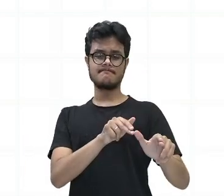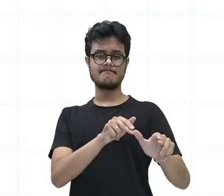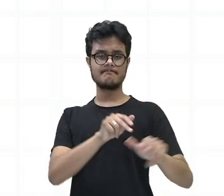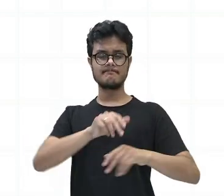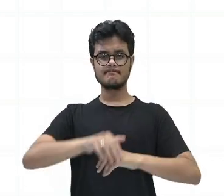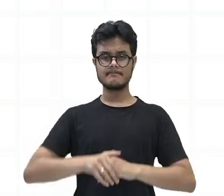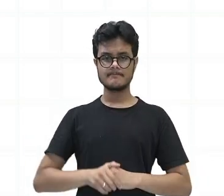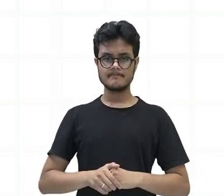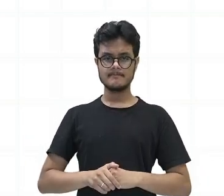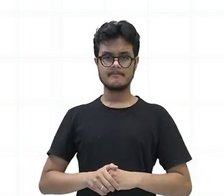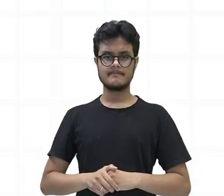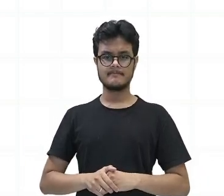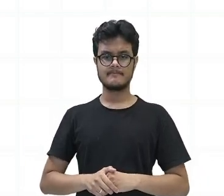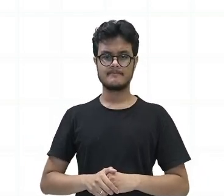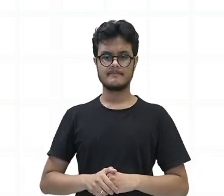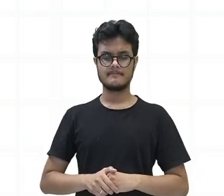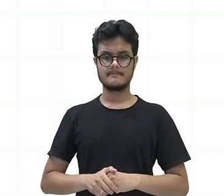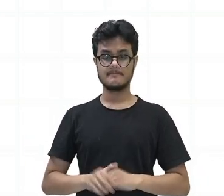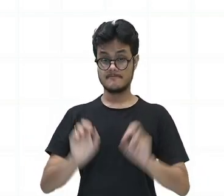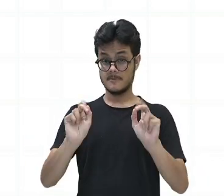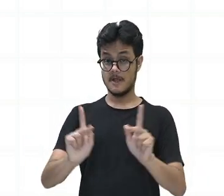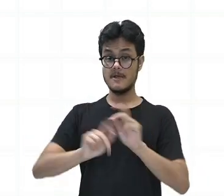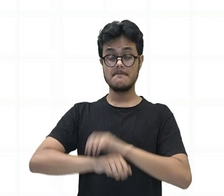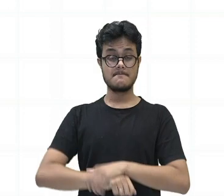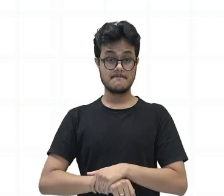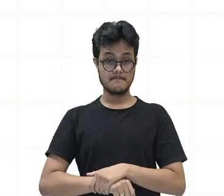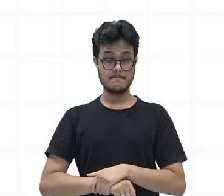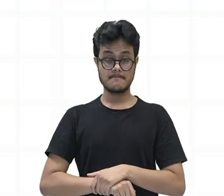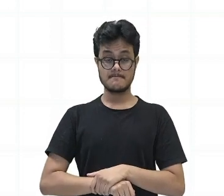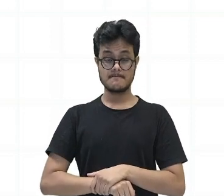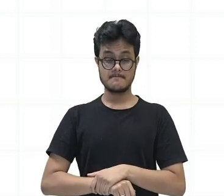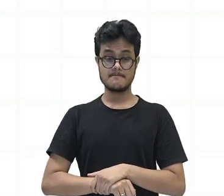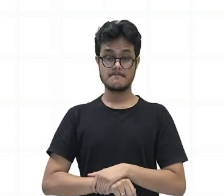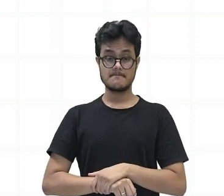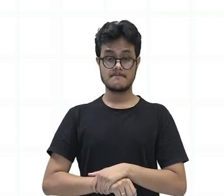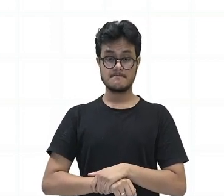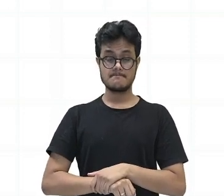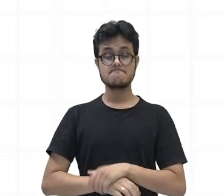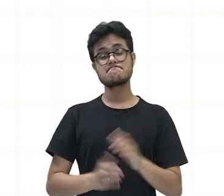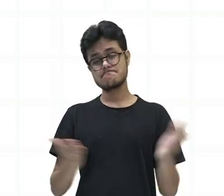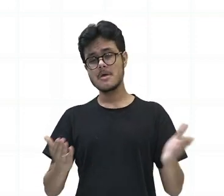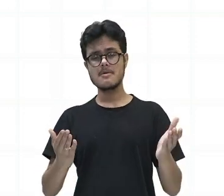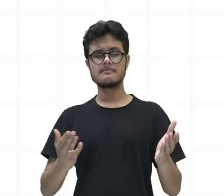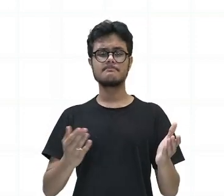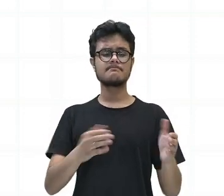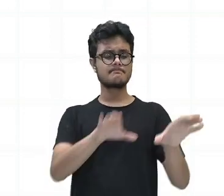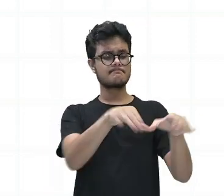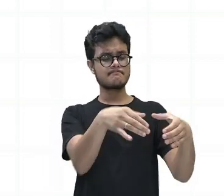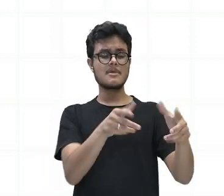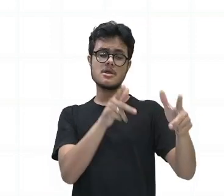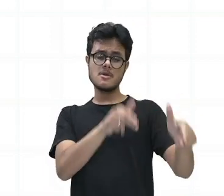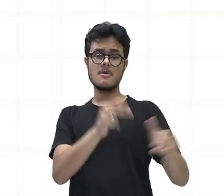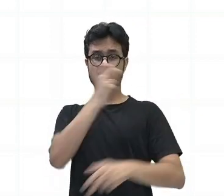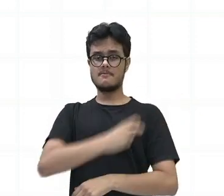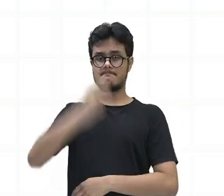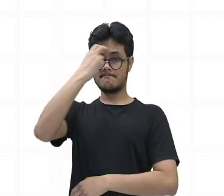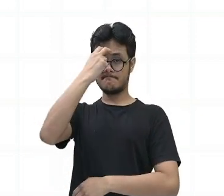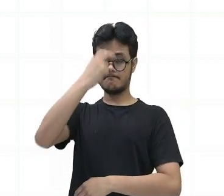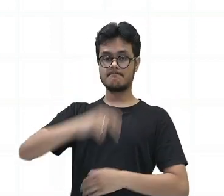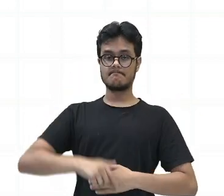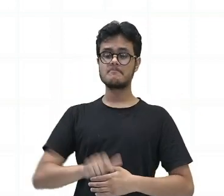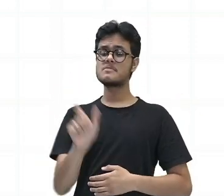fazer referência a um grupo de pessoas de uma mesma matriz biológica ou